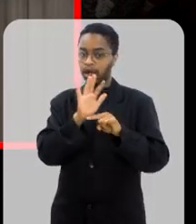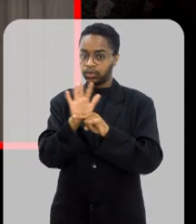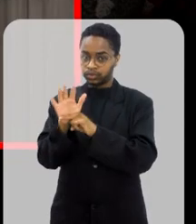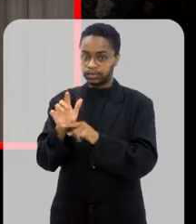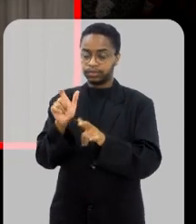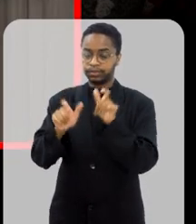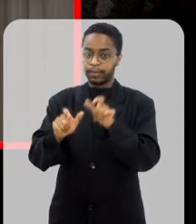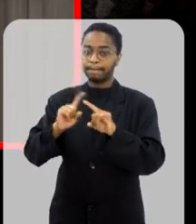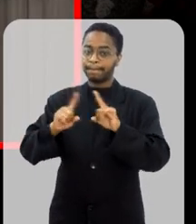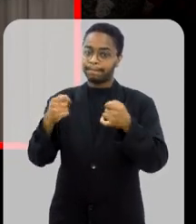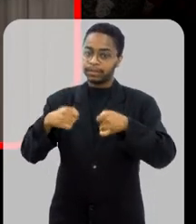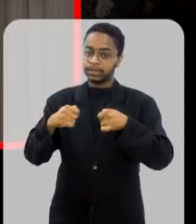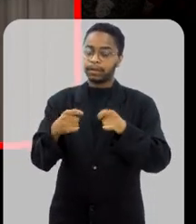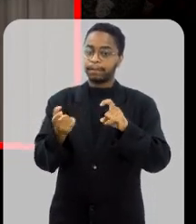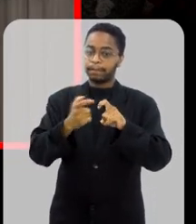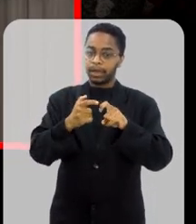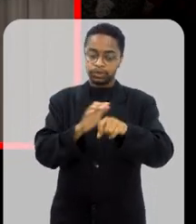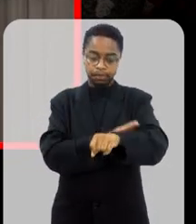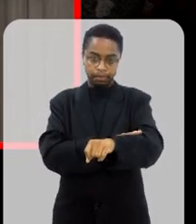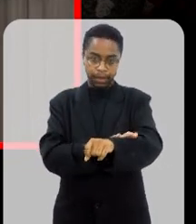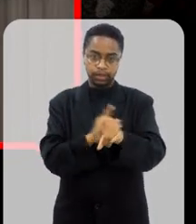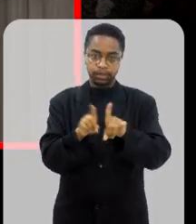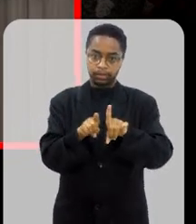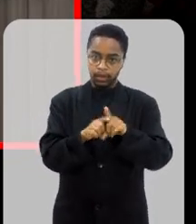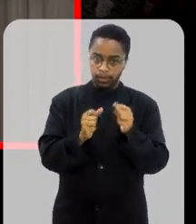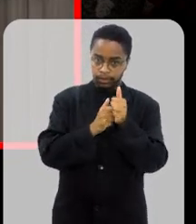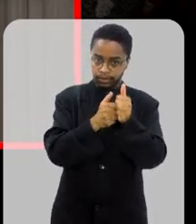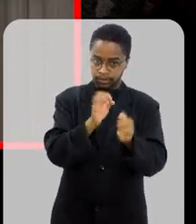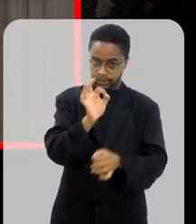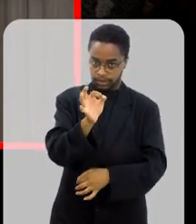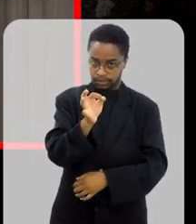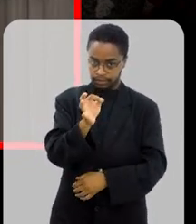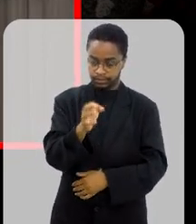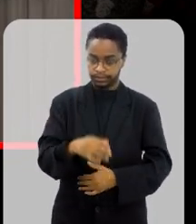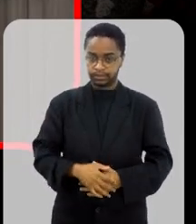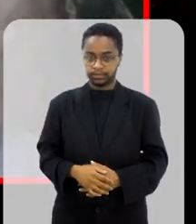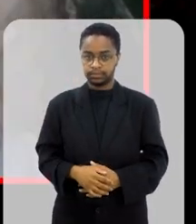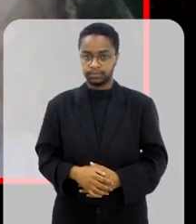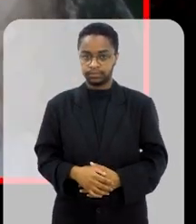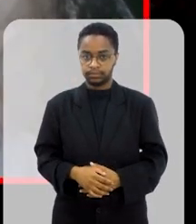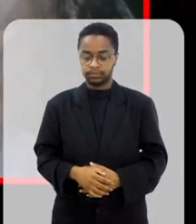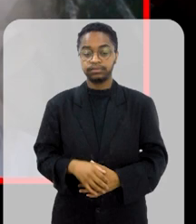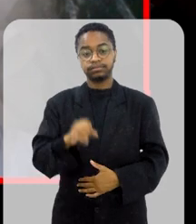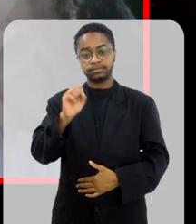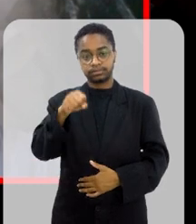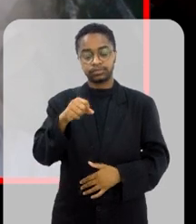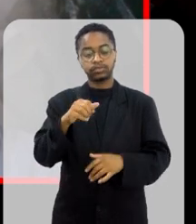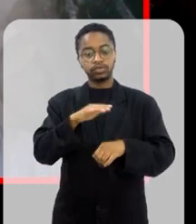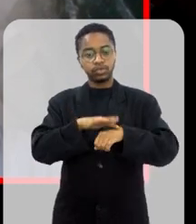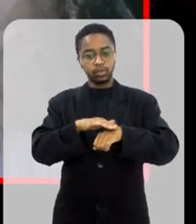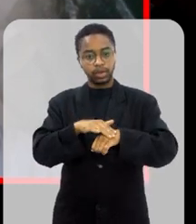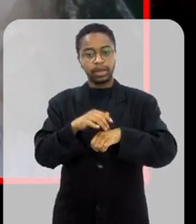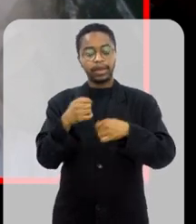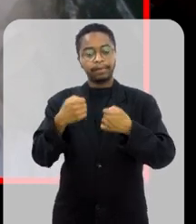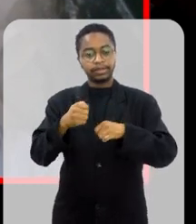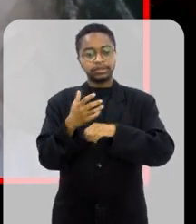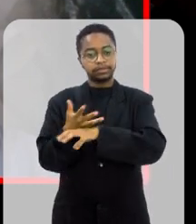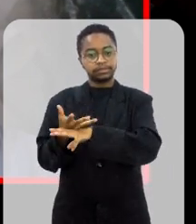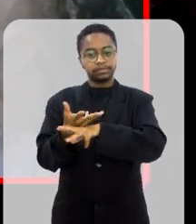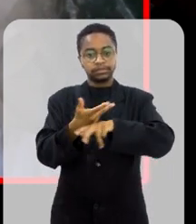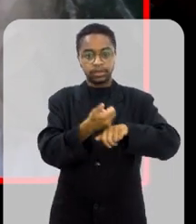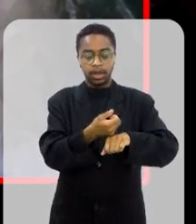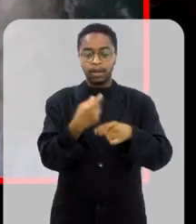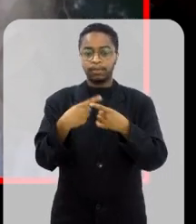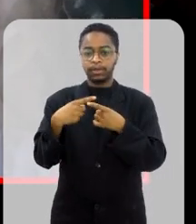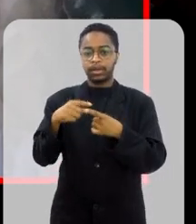por exemplo, um dermatologista precisa acompanhar de perto esse paciente também, né? Ela é a doença